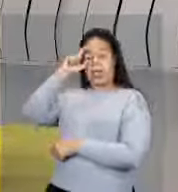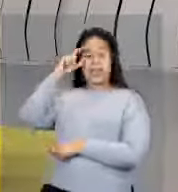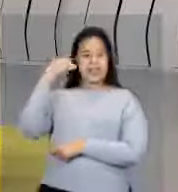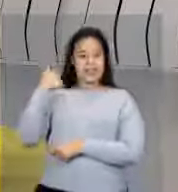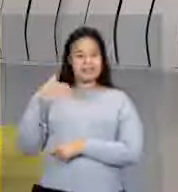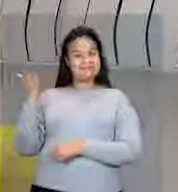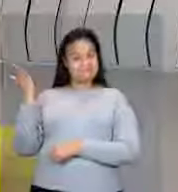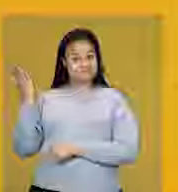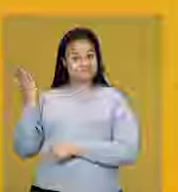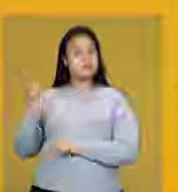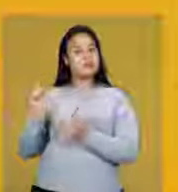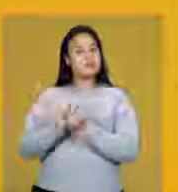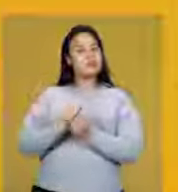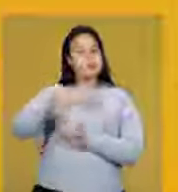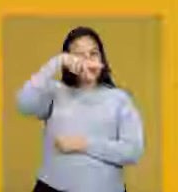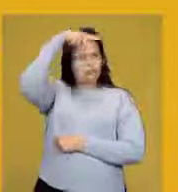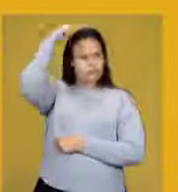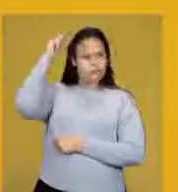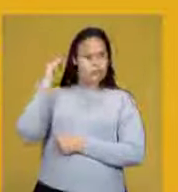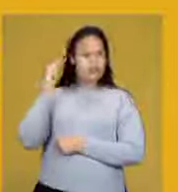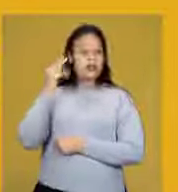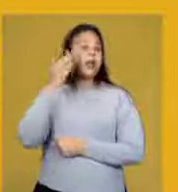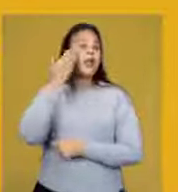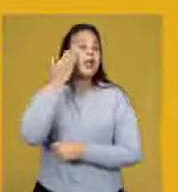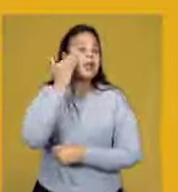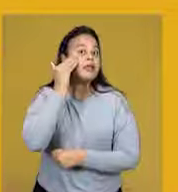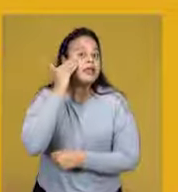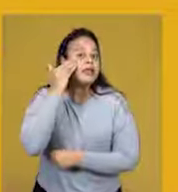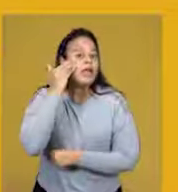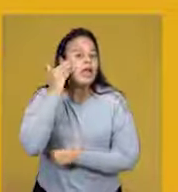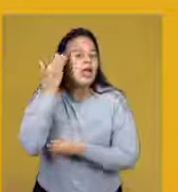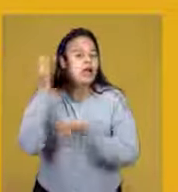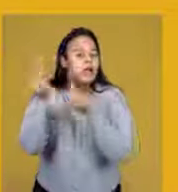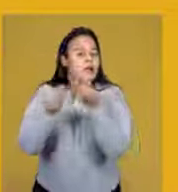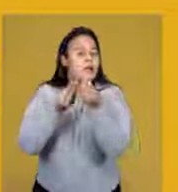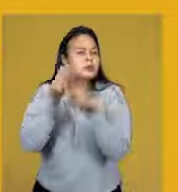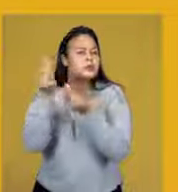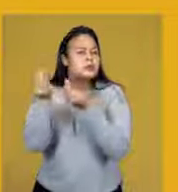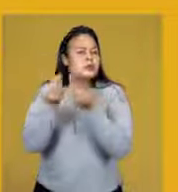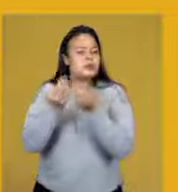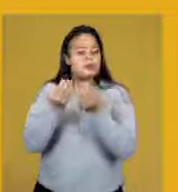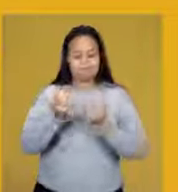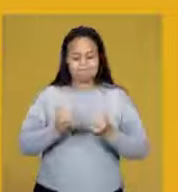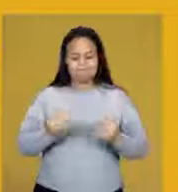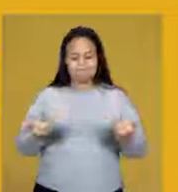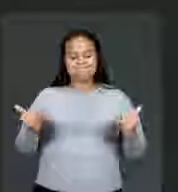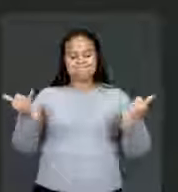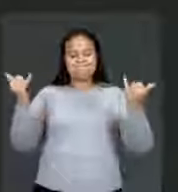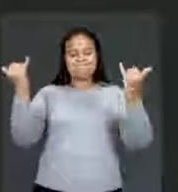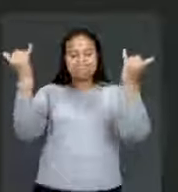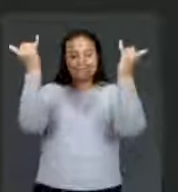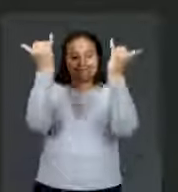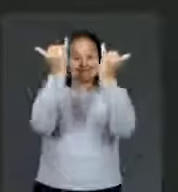nós vamos trabalhar hoje, vamos entender um pouquinho como funciona a corrente elétrica.